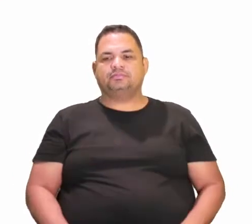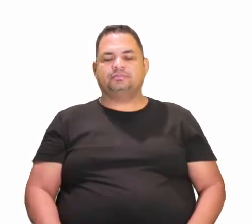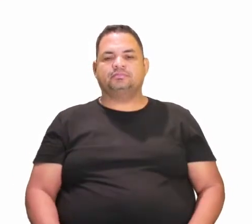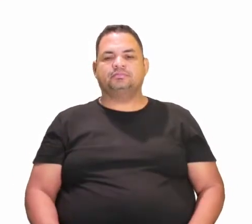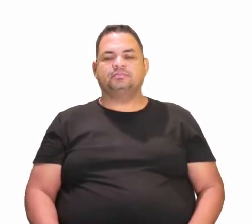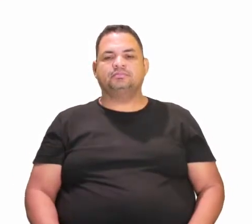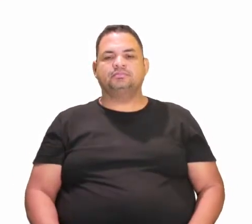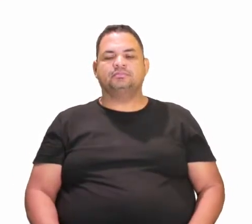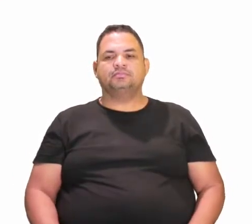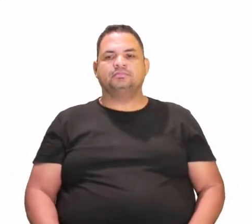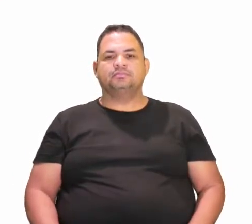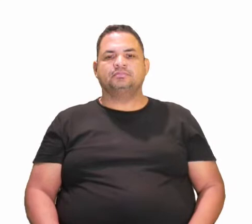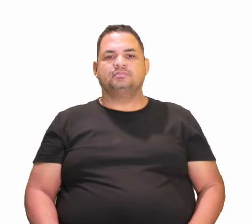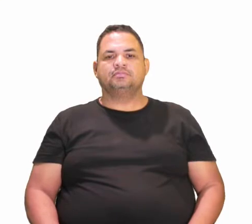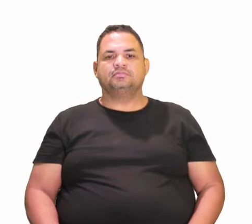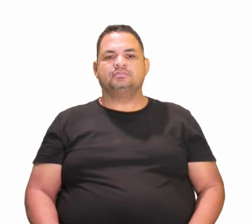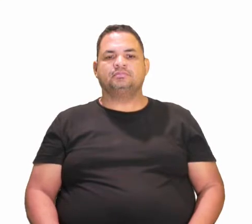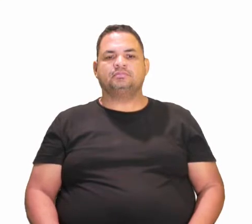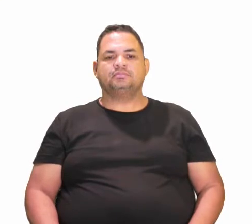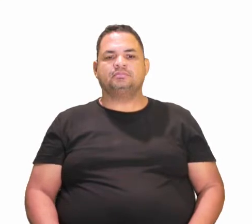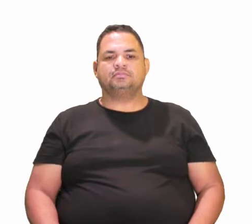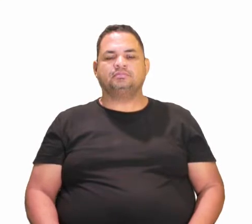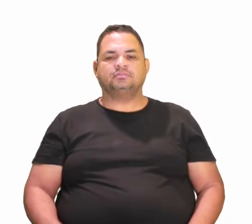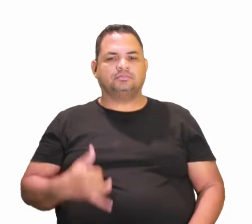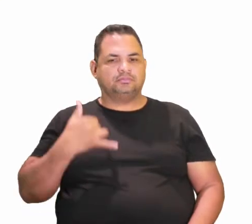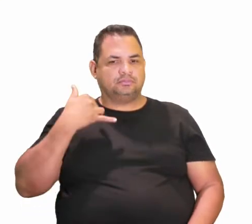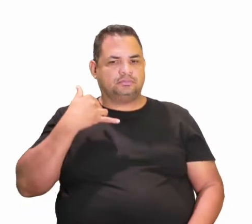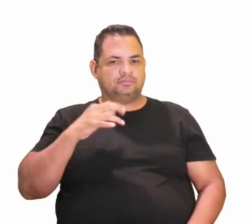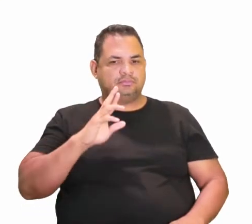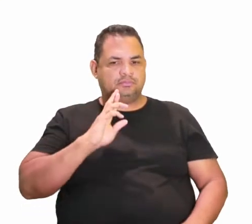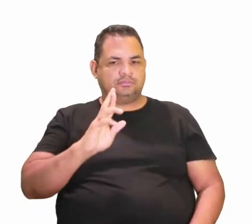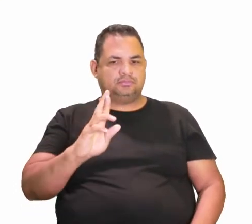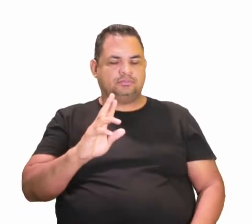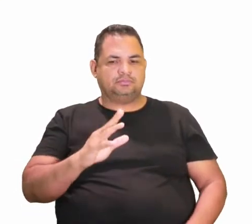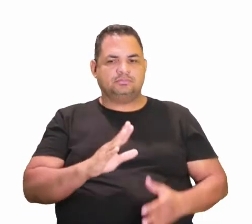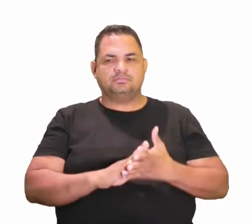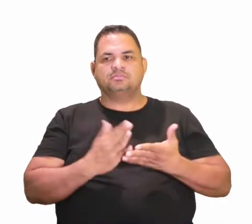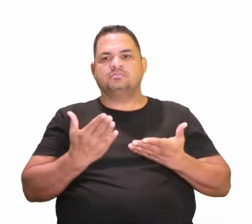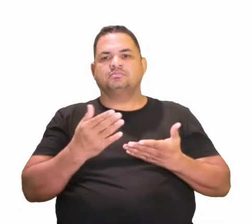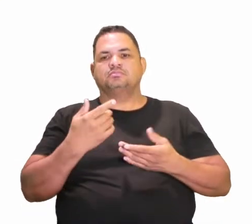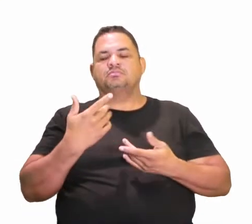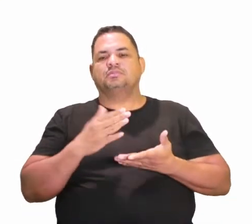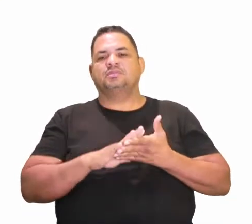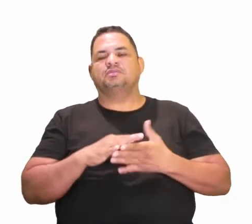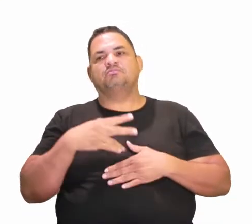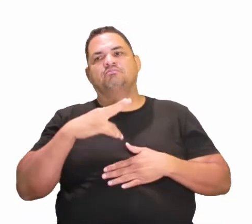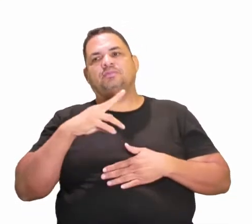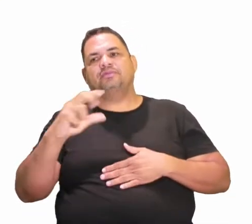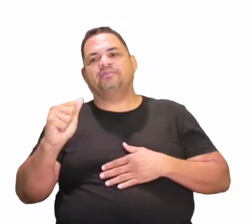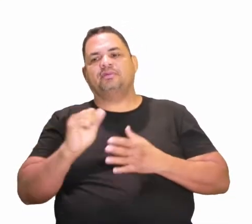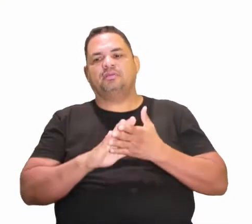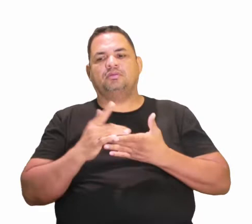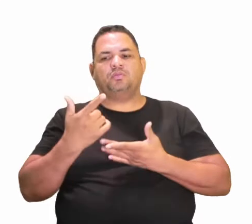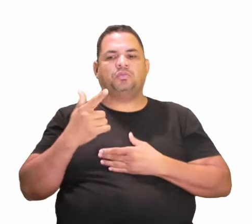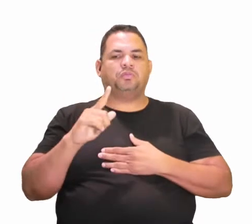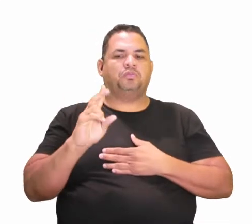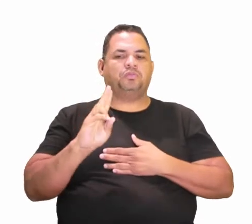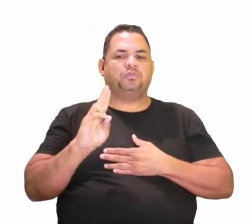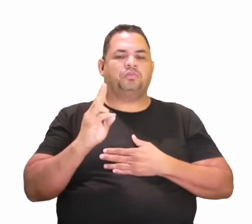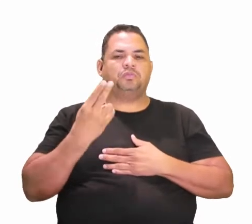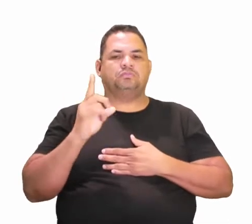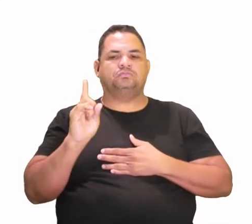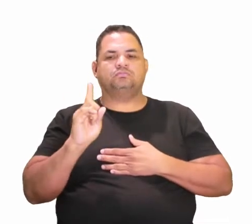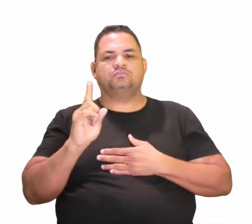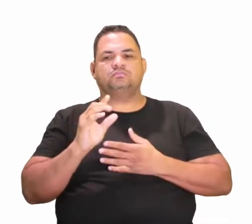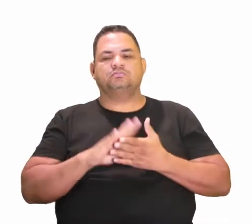em francês Mas aí seria para você responder por favor que é uma coisa polar de você dizer se você vai comparecer ou não para você ligar